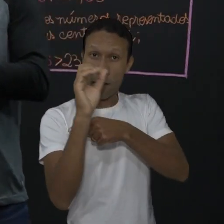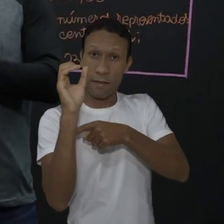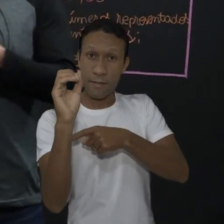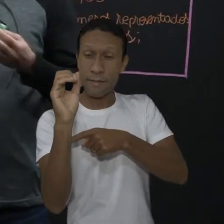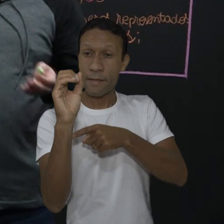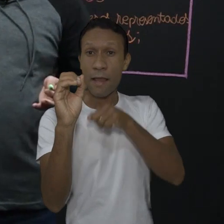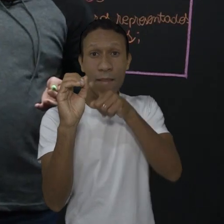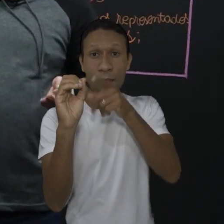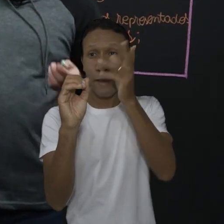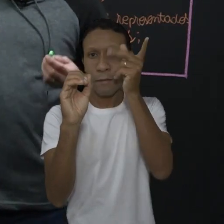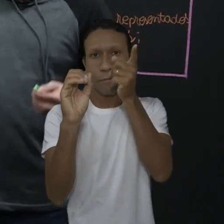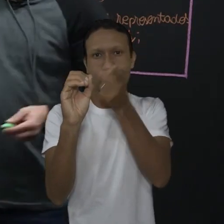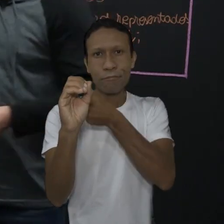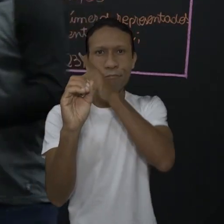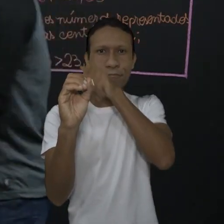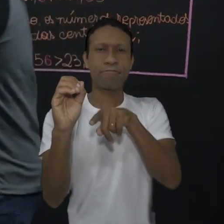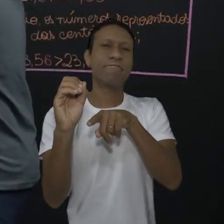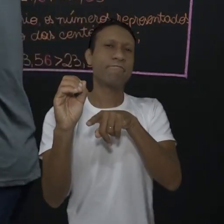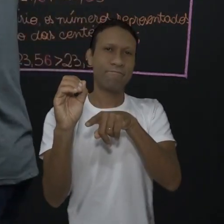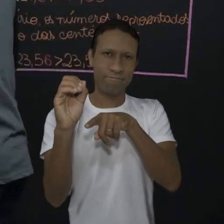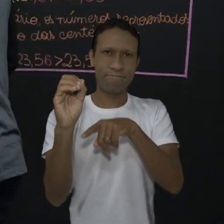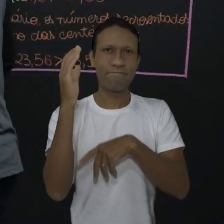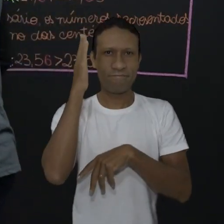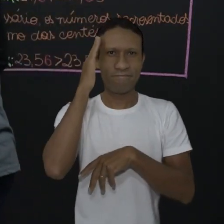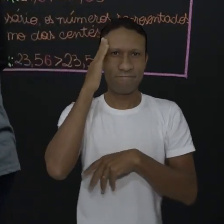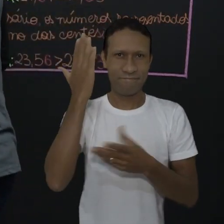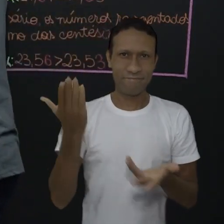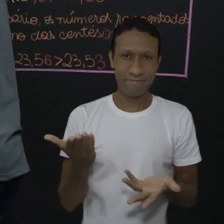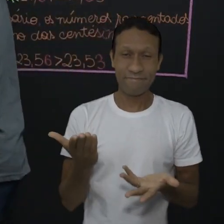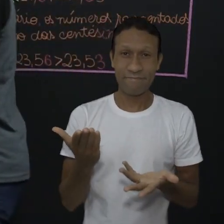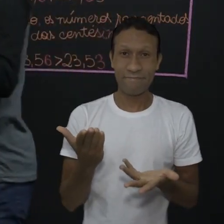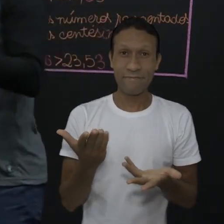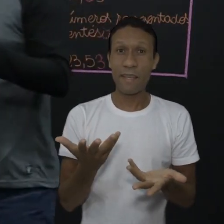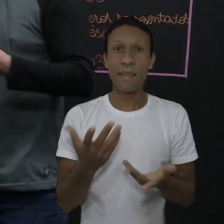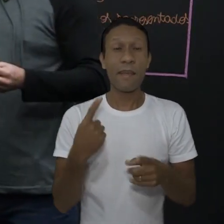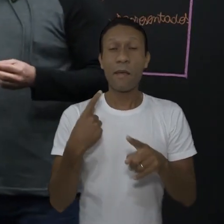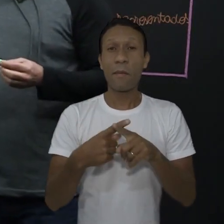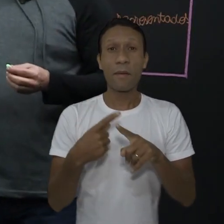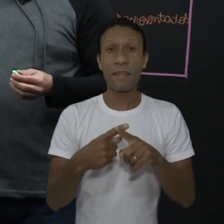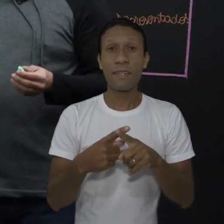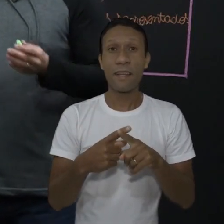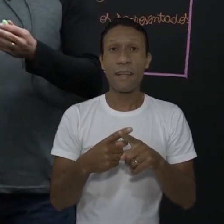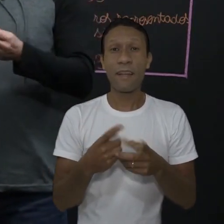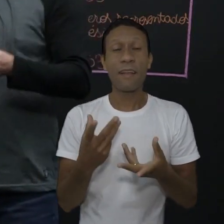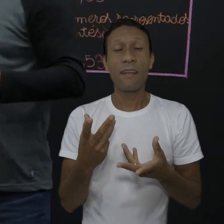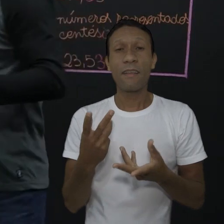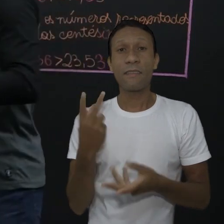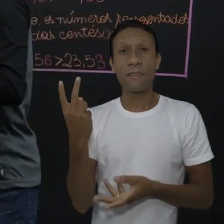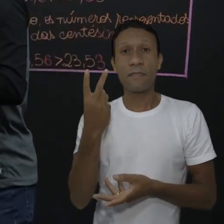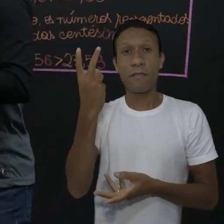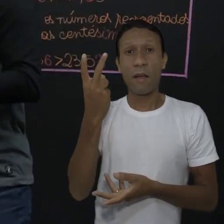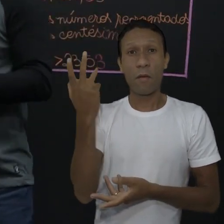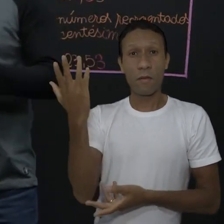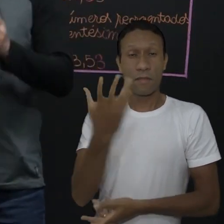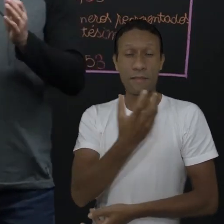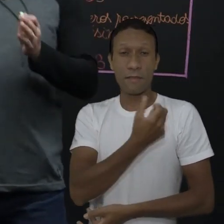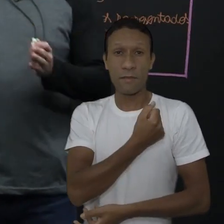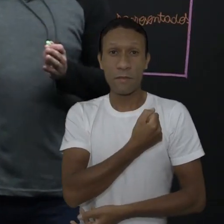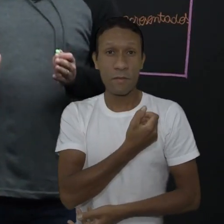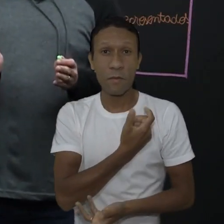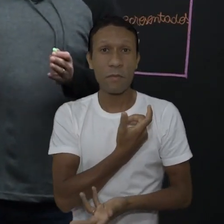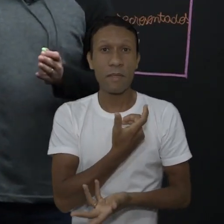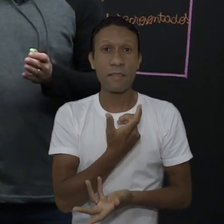tem utilidade nenhuma. Portanto, esses 3 valores, todos eles, esses 3 números,